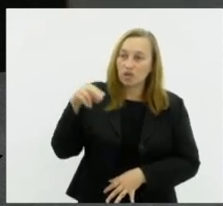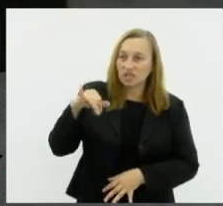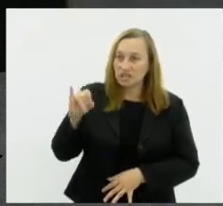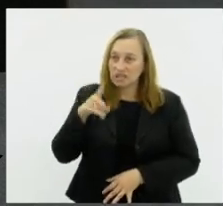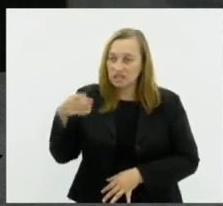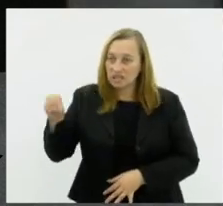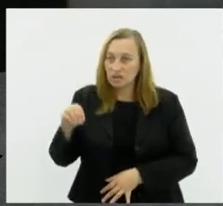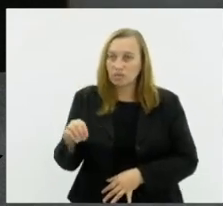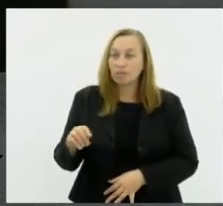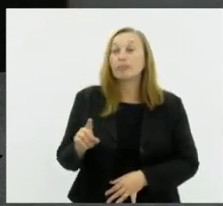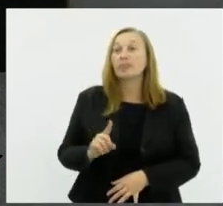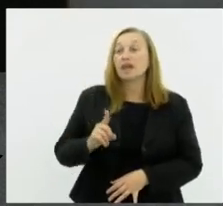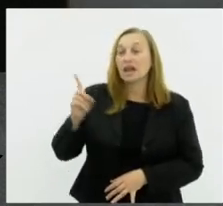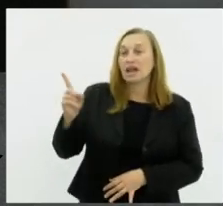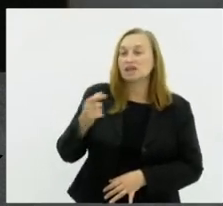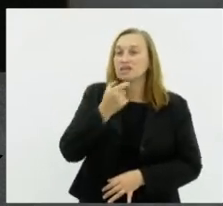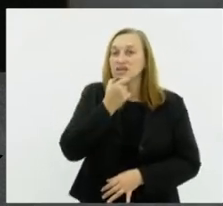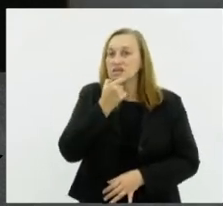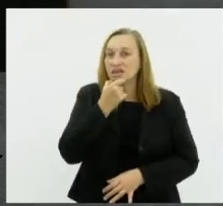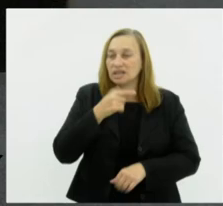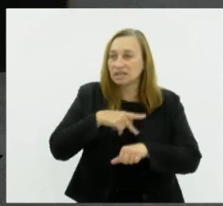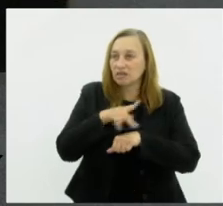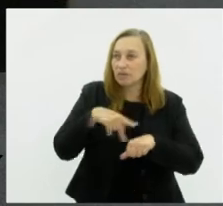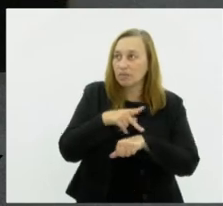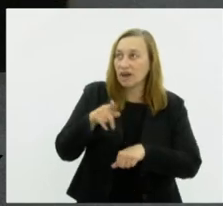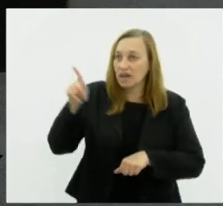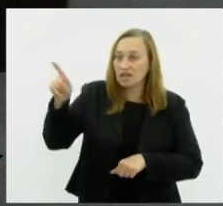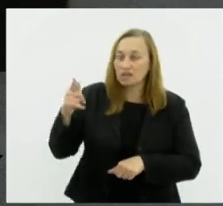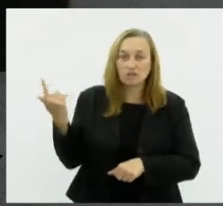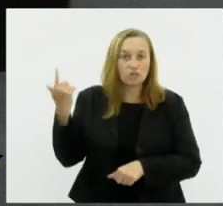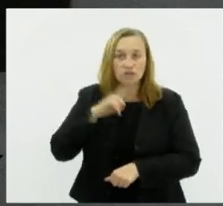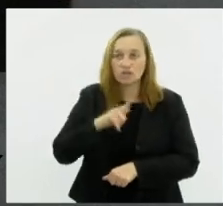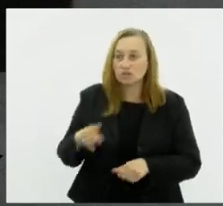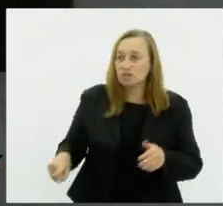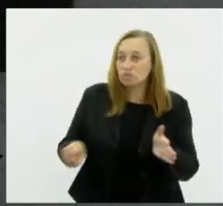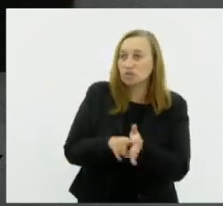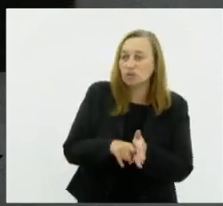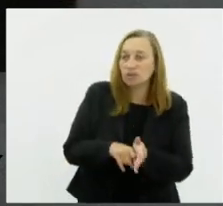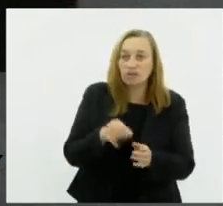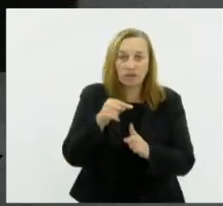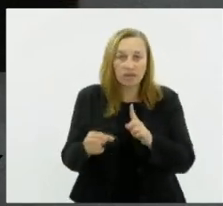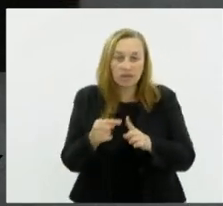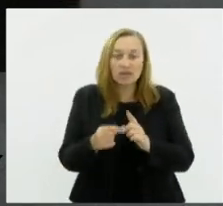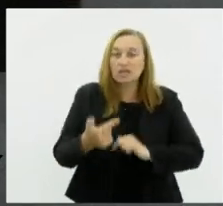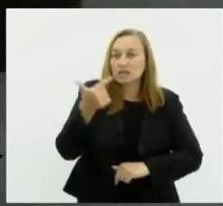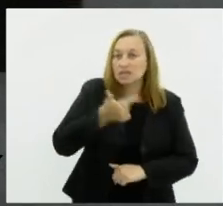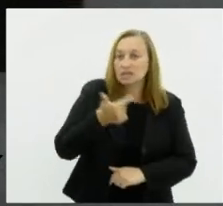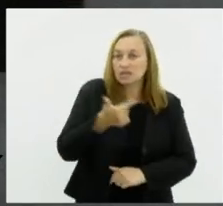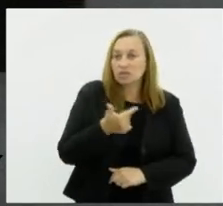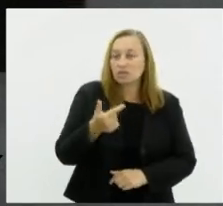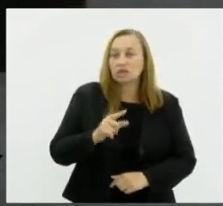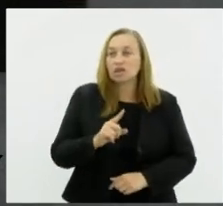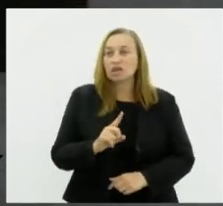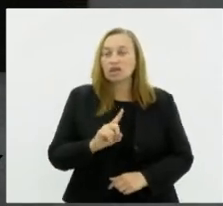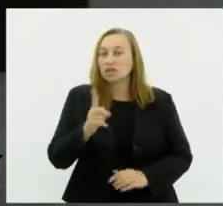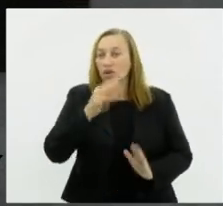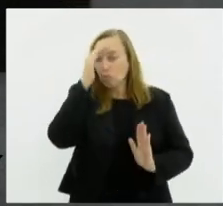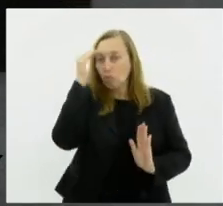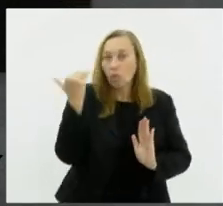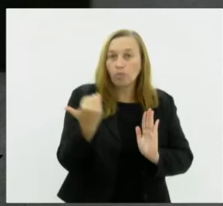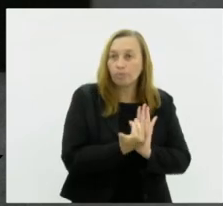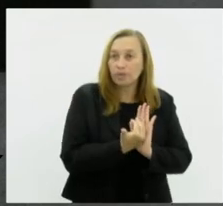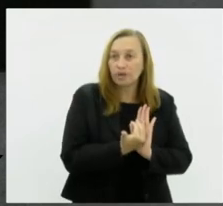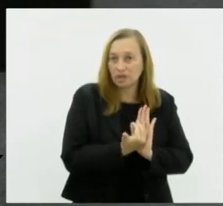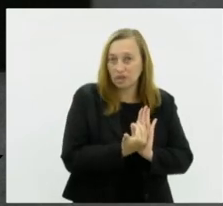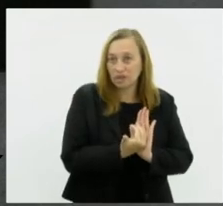metade as suas emissões de gases, em parte, com planos de descarbonização. Segundo, quem descumprir o que está acordado